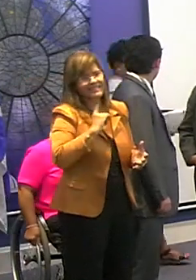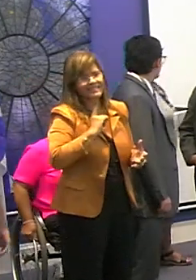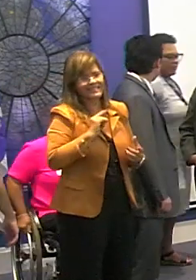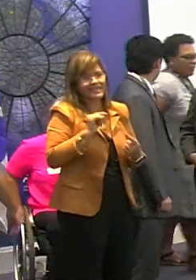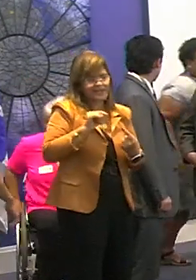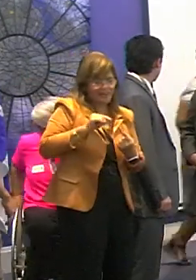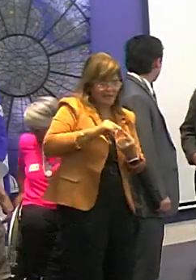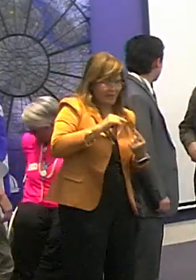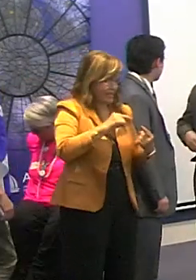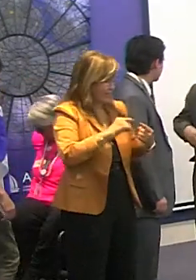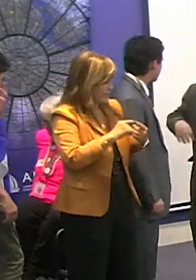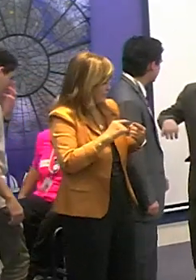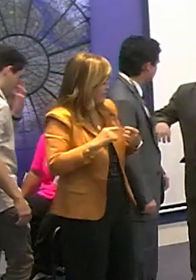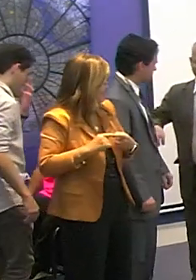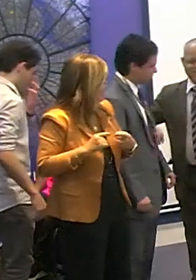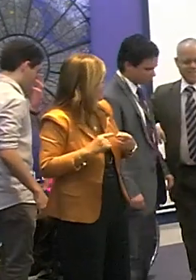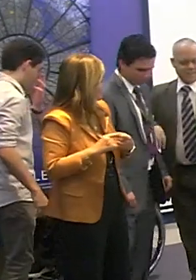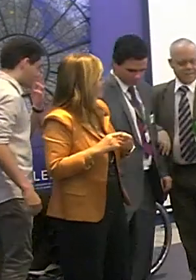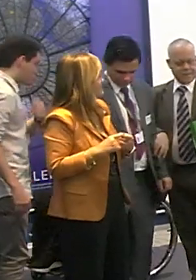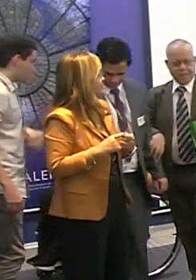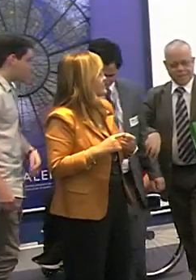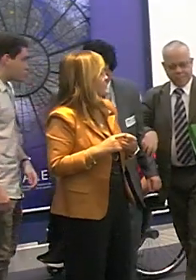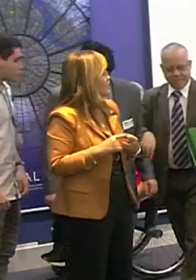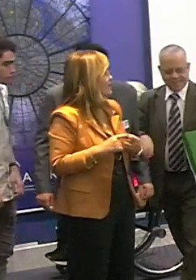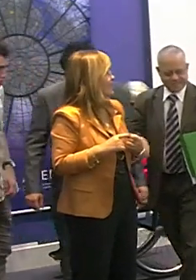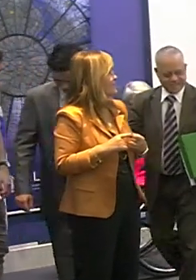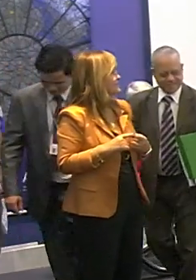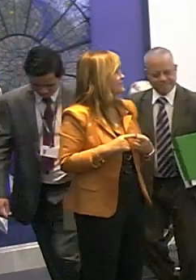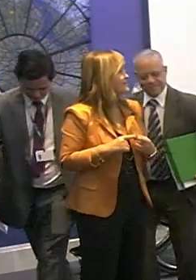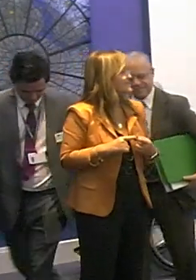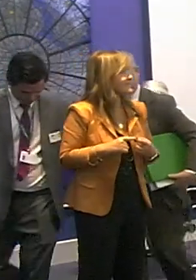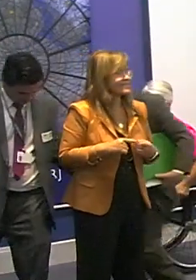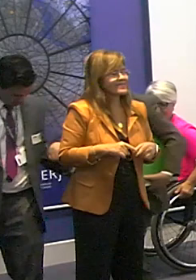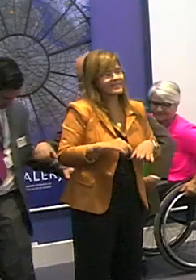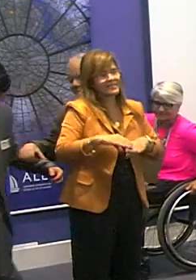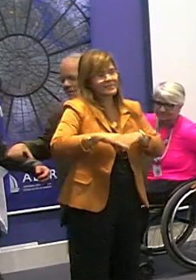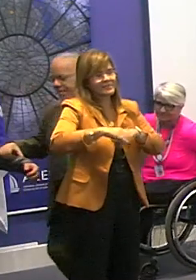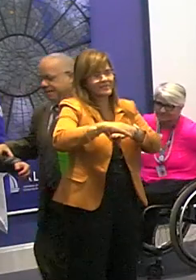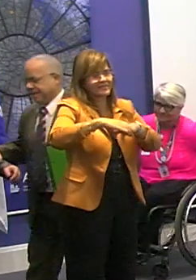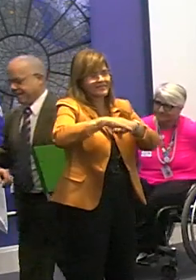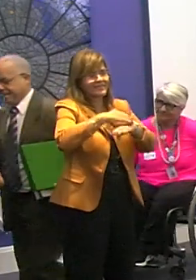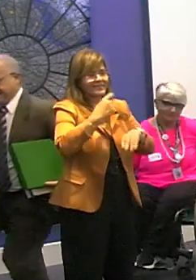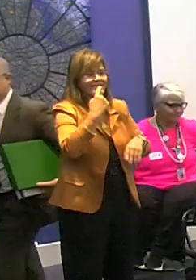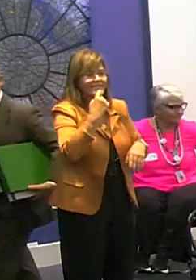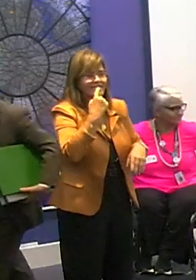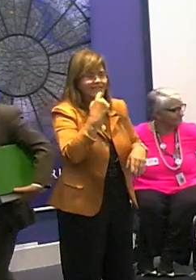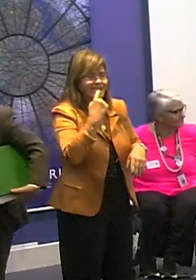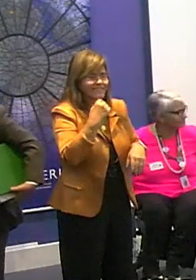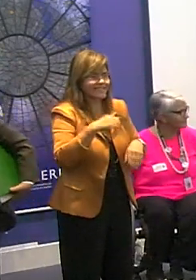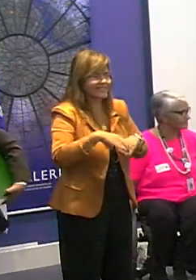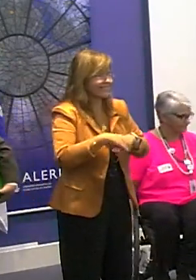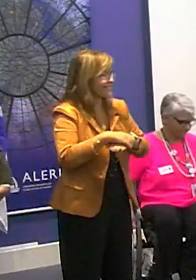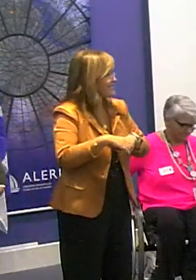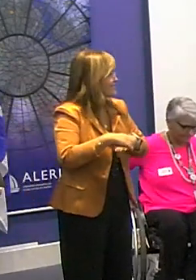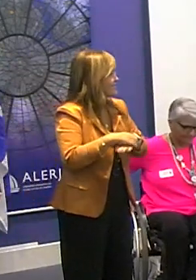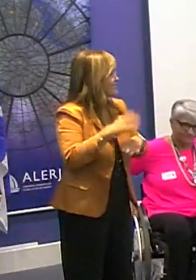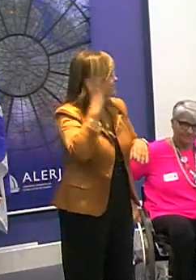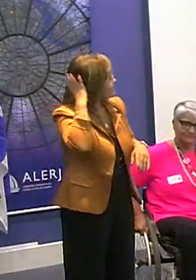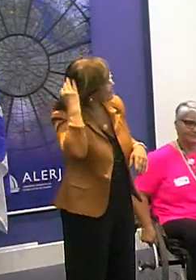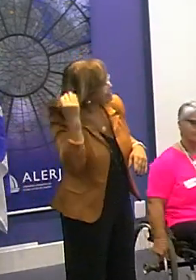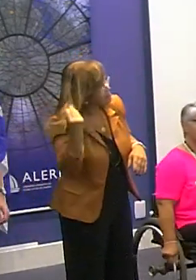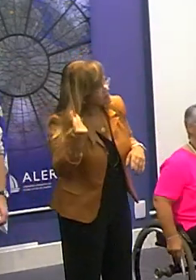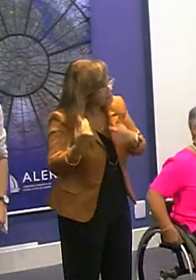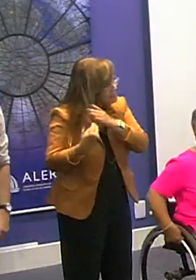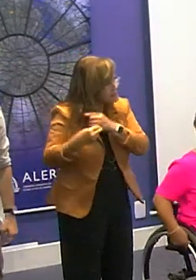velho, gosta de combinandinho. E o sapato é vermelho também. Cabelo é